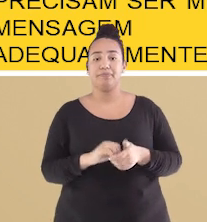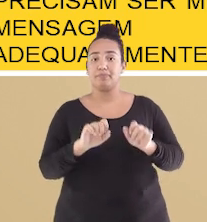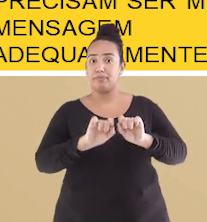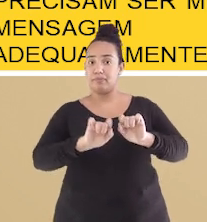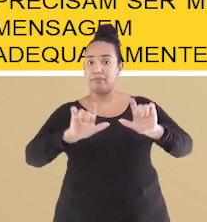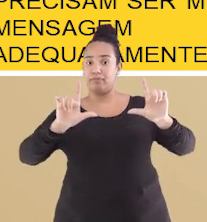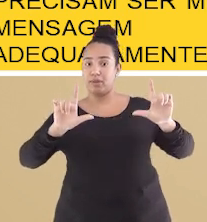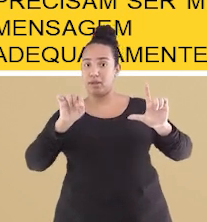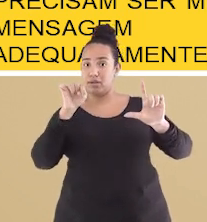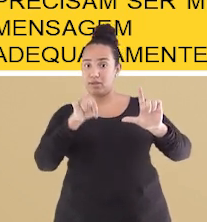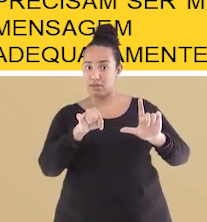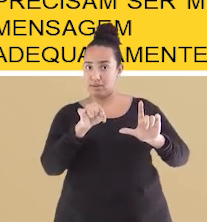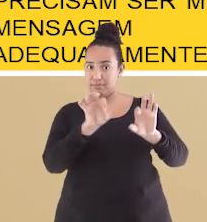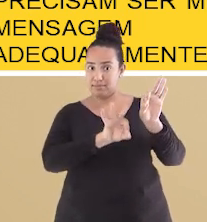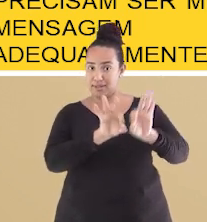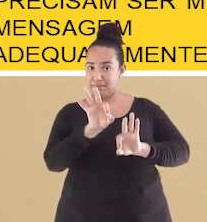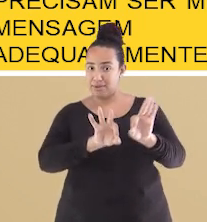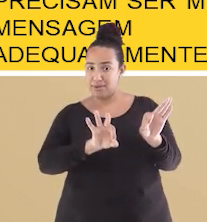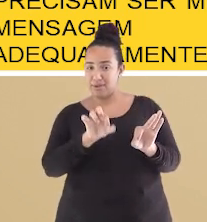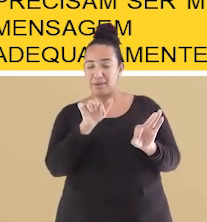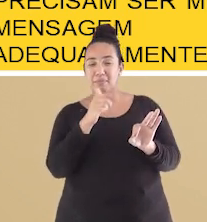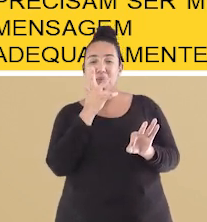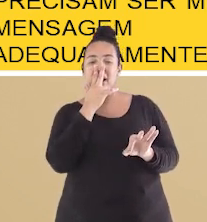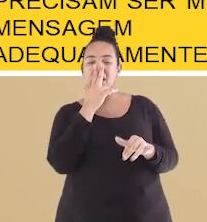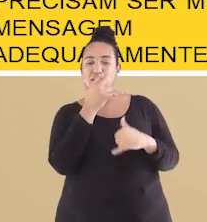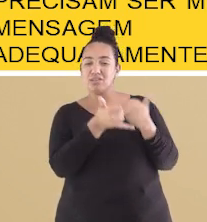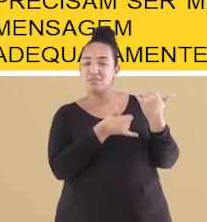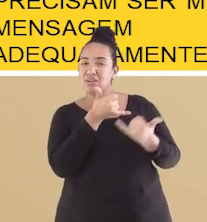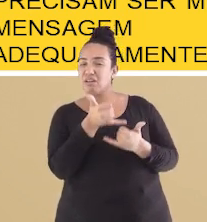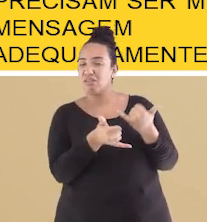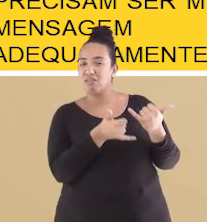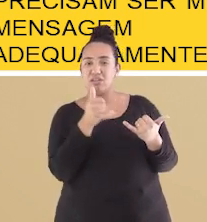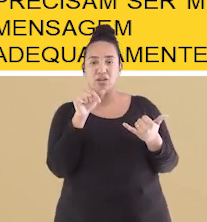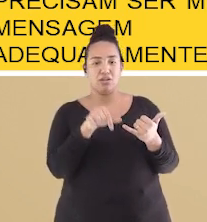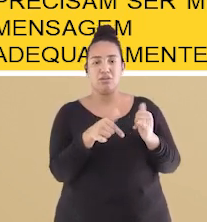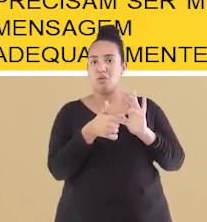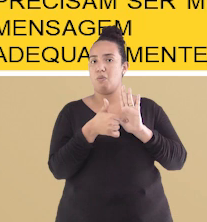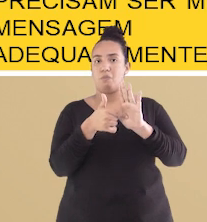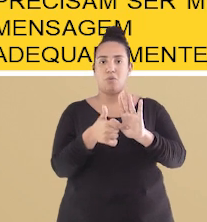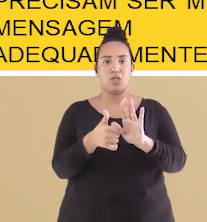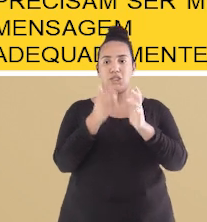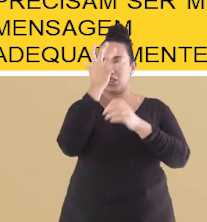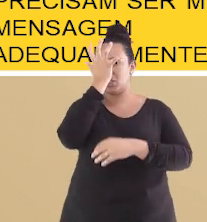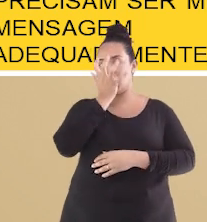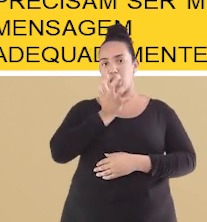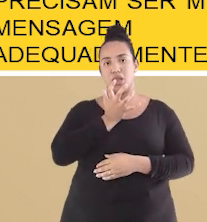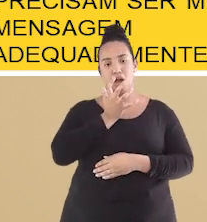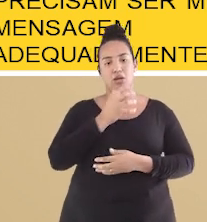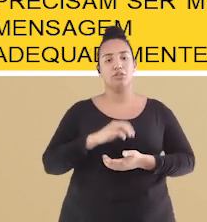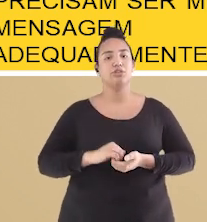forma como foi confeccionada, parece mais uma brincadeira e não um aviso sério.